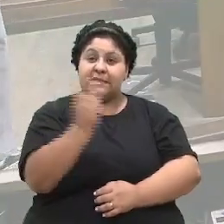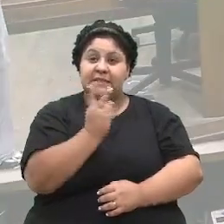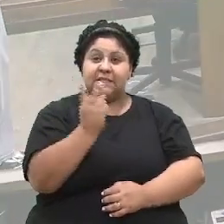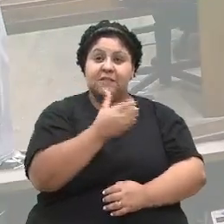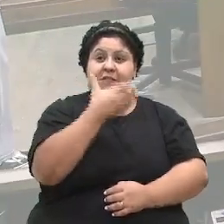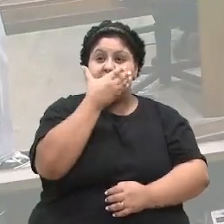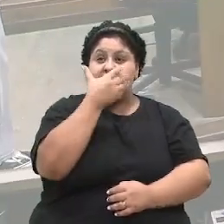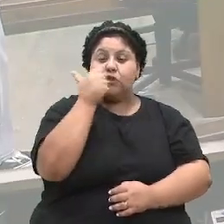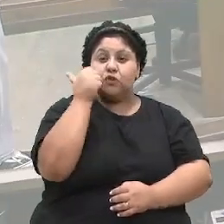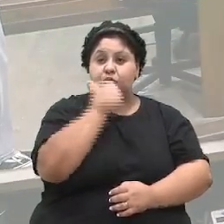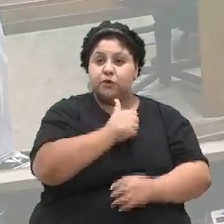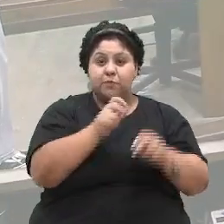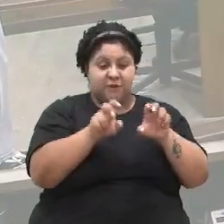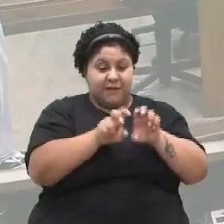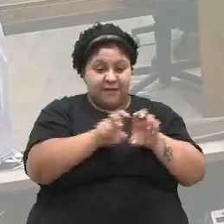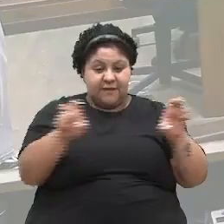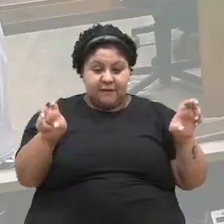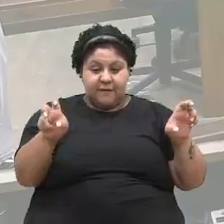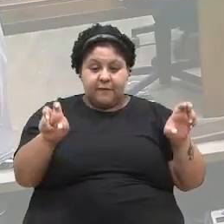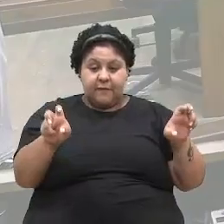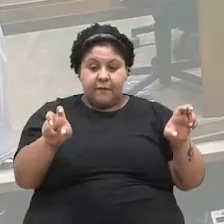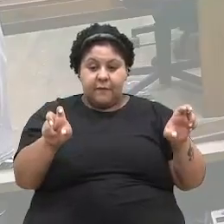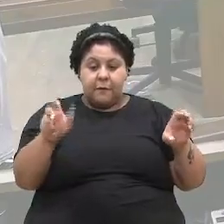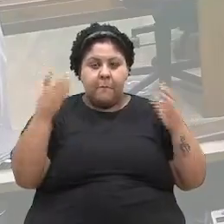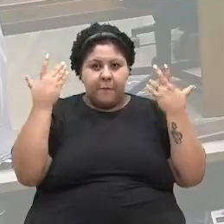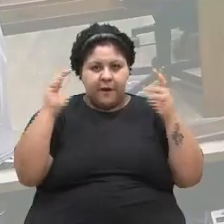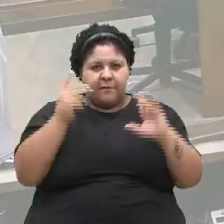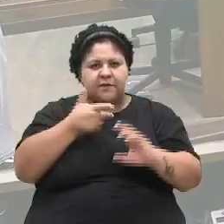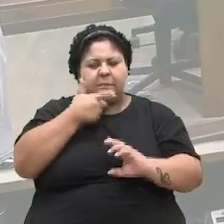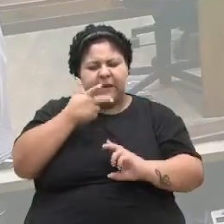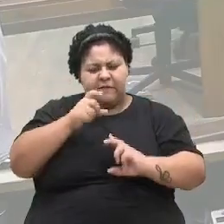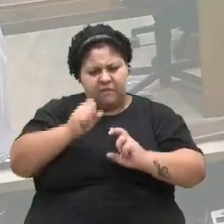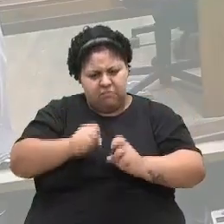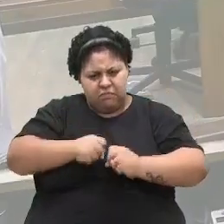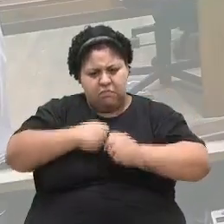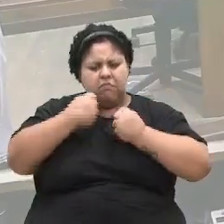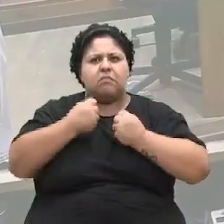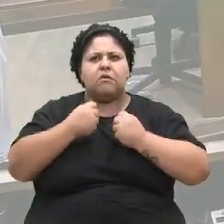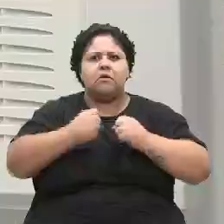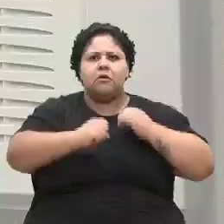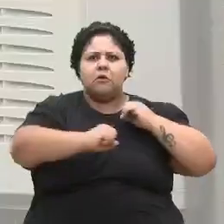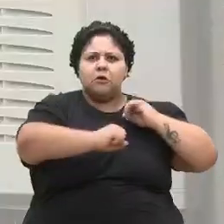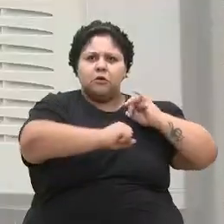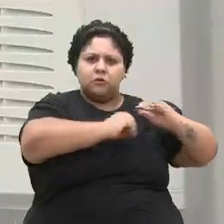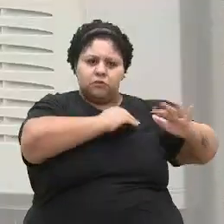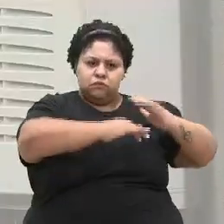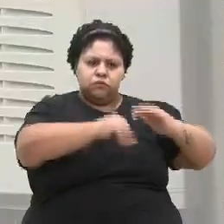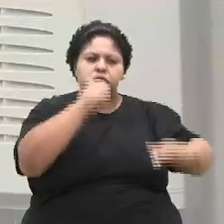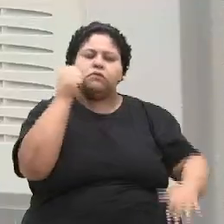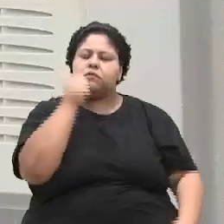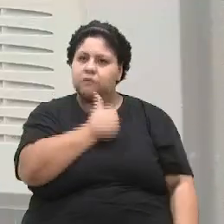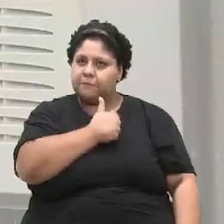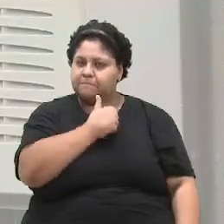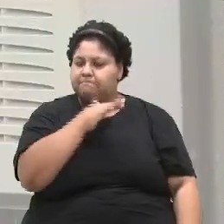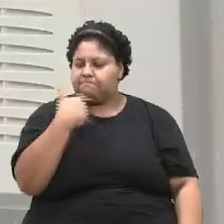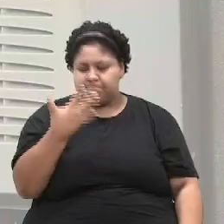a Irani pela sua fala, pela defesa do movimento das mulheres,